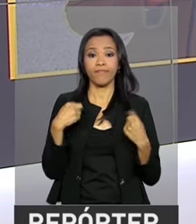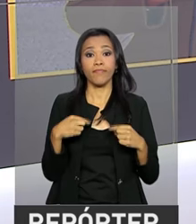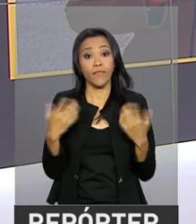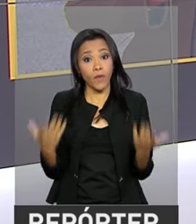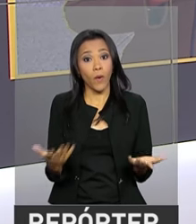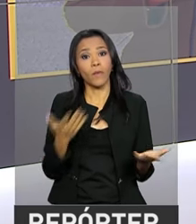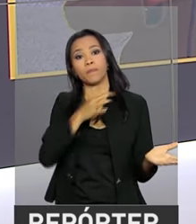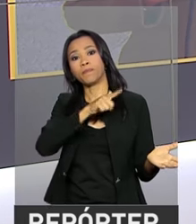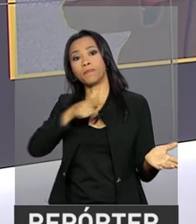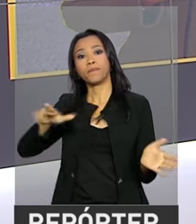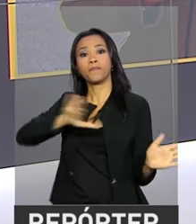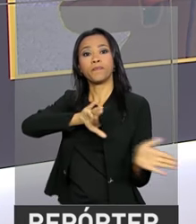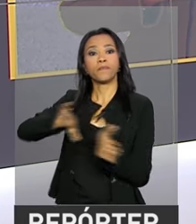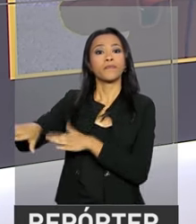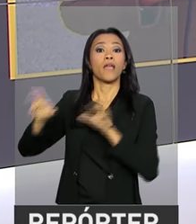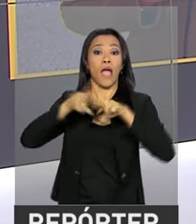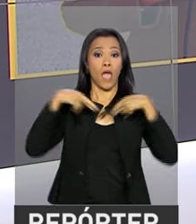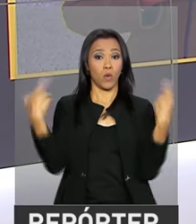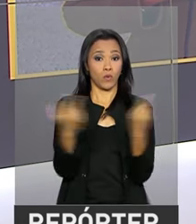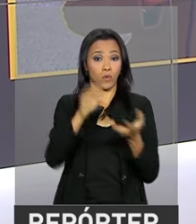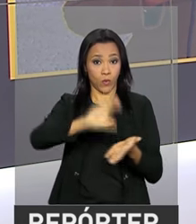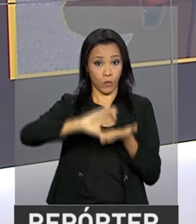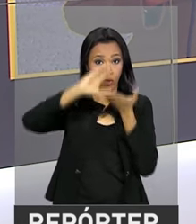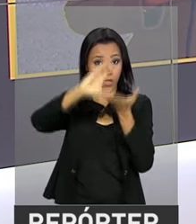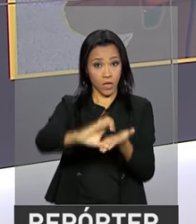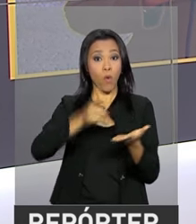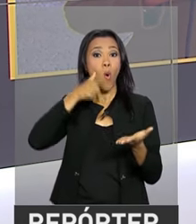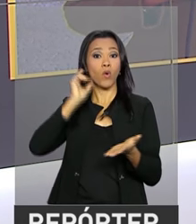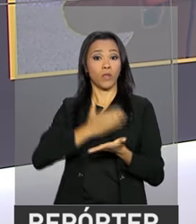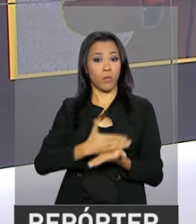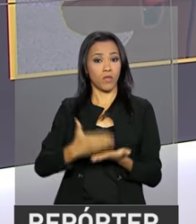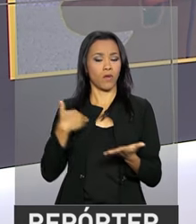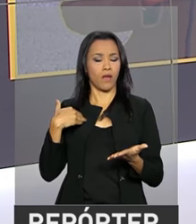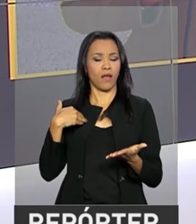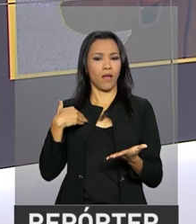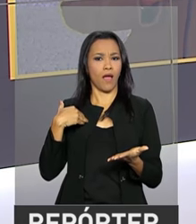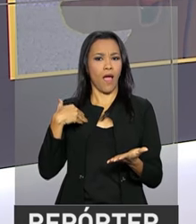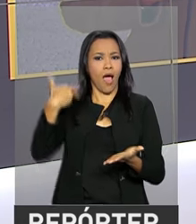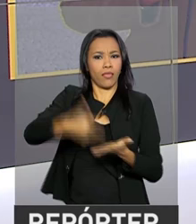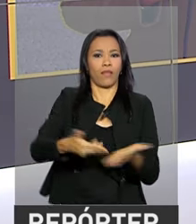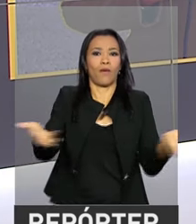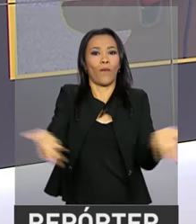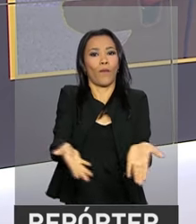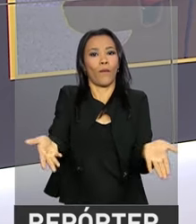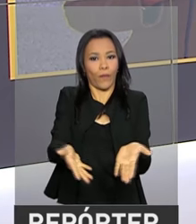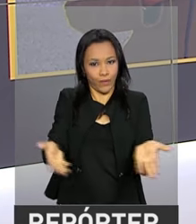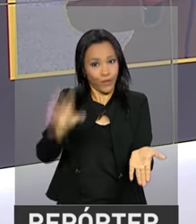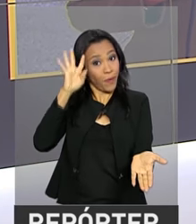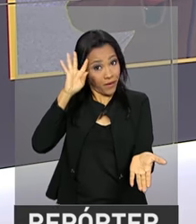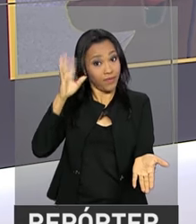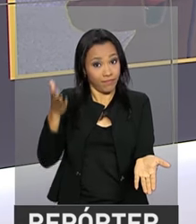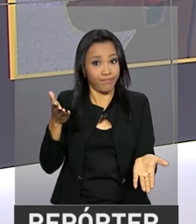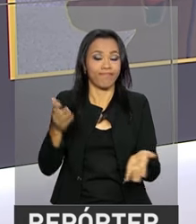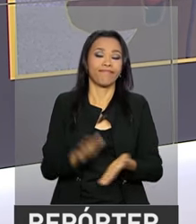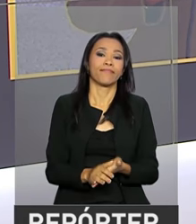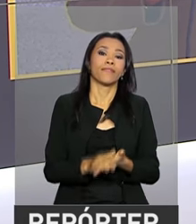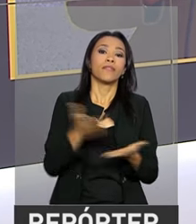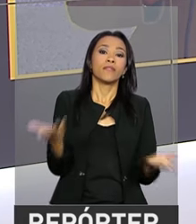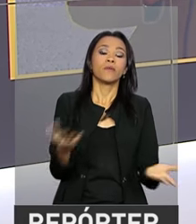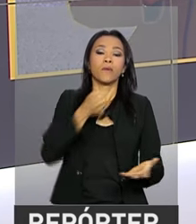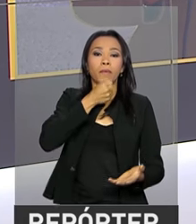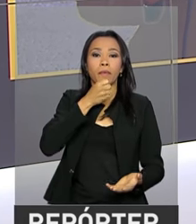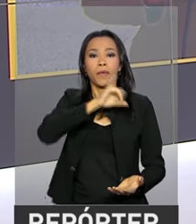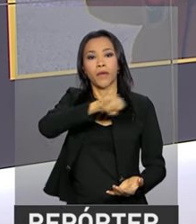reunião do Conselhão, que começou ontem, segue até quarta-feira. Segue até hoje, né, quarta-feira. O repórter João Pedro Neto